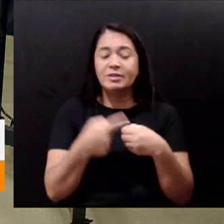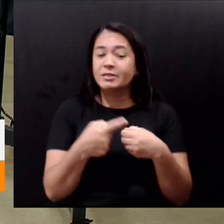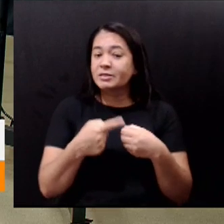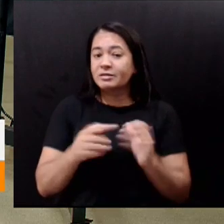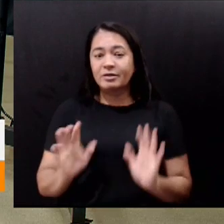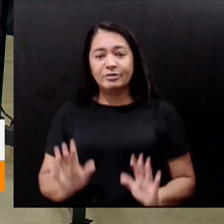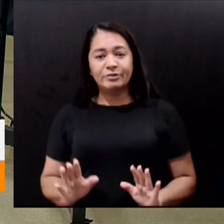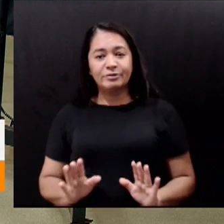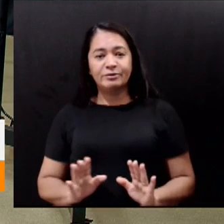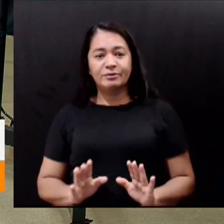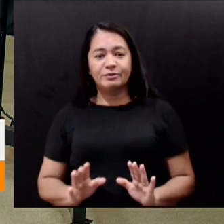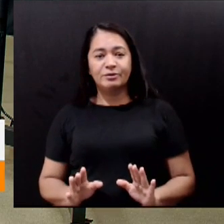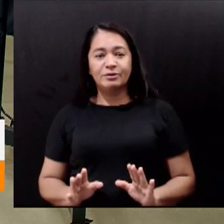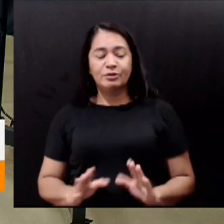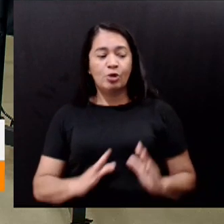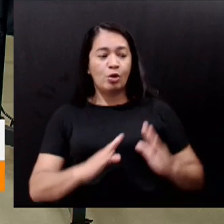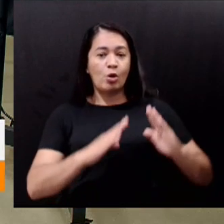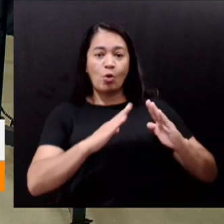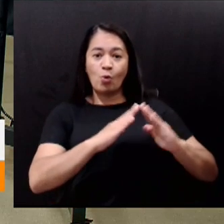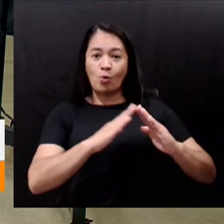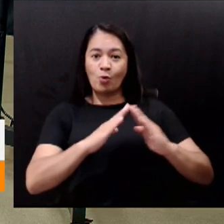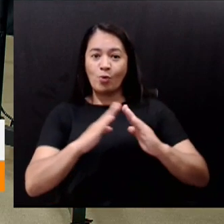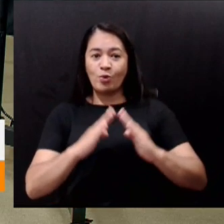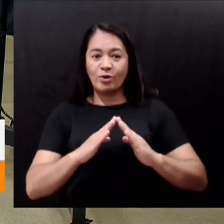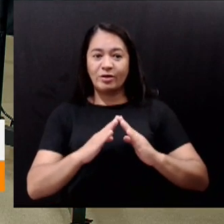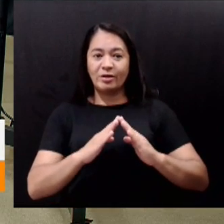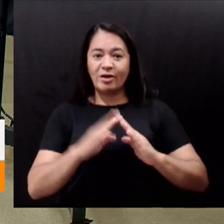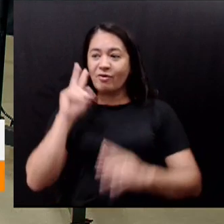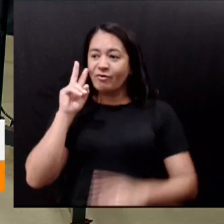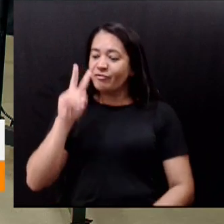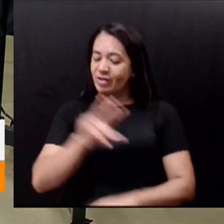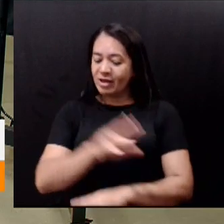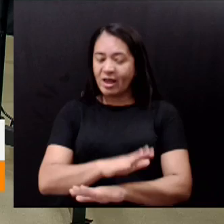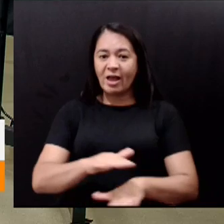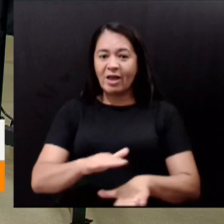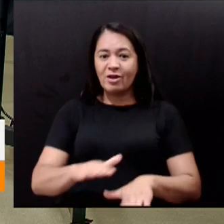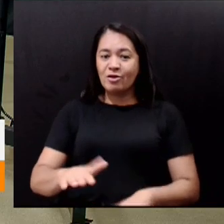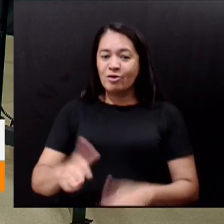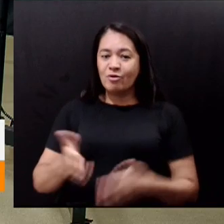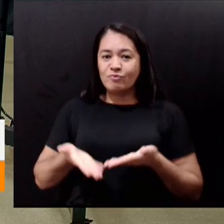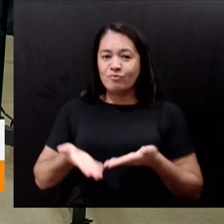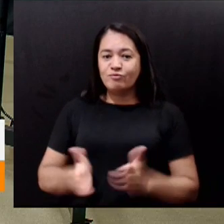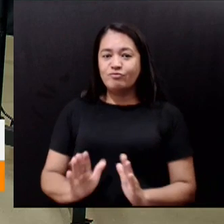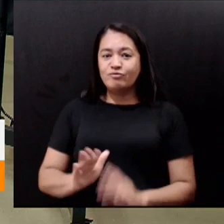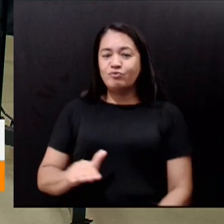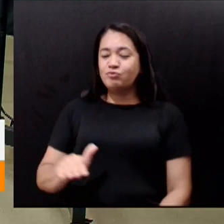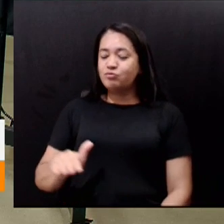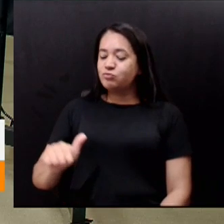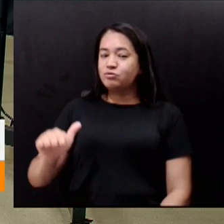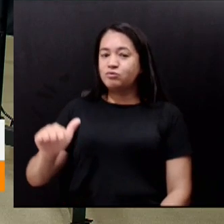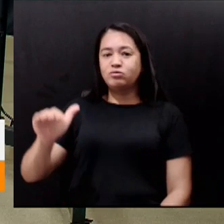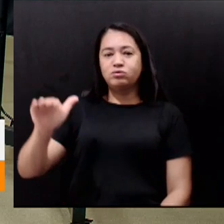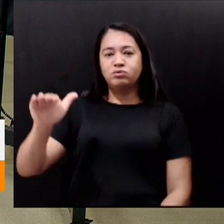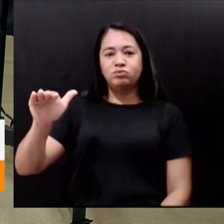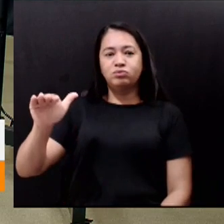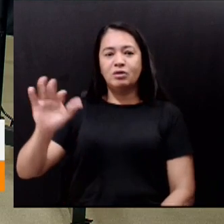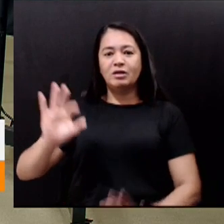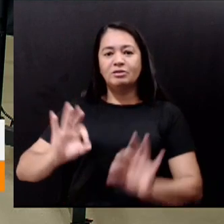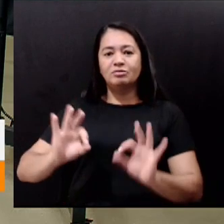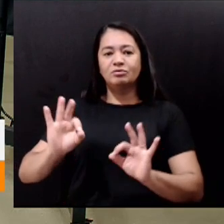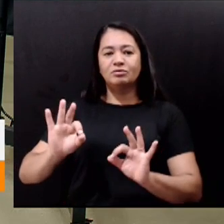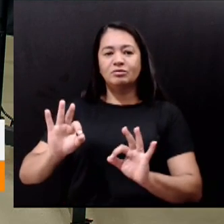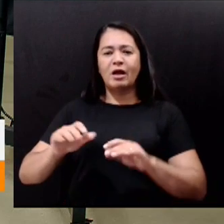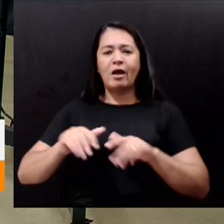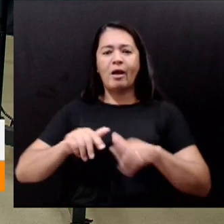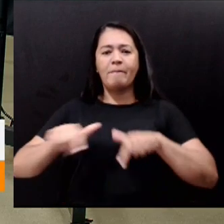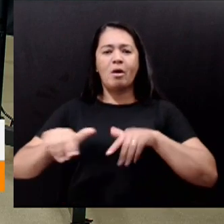os vizinhos, eles viam as crianças nascerem, crescerem e se prepararem para o mercado de trabalho e